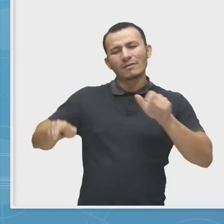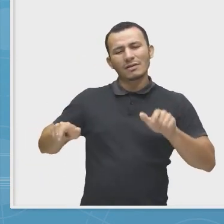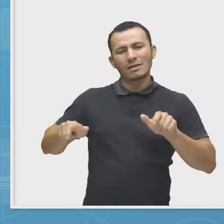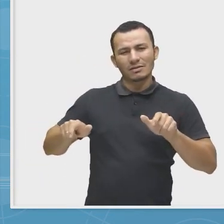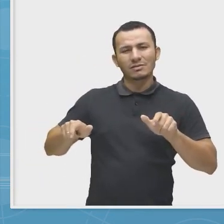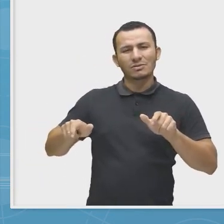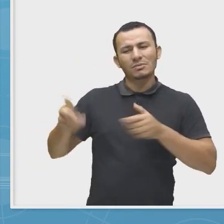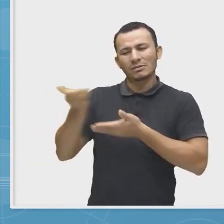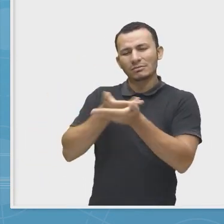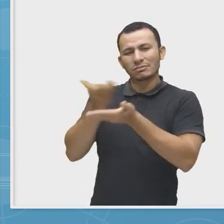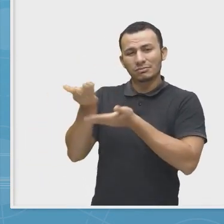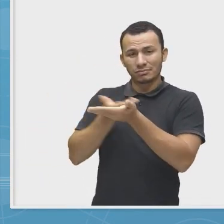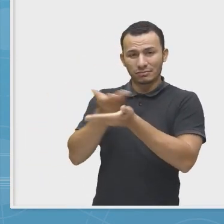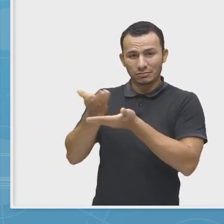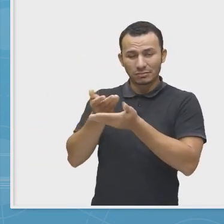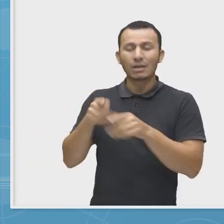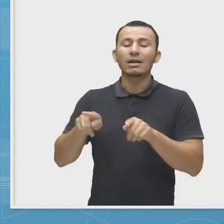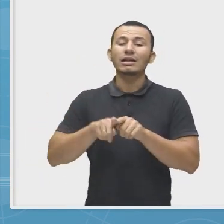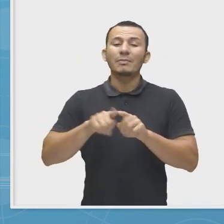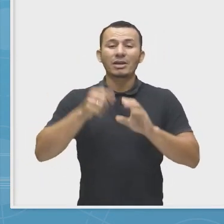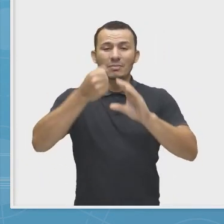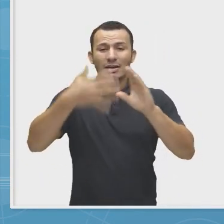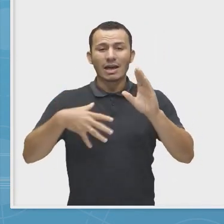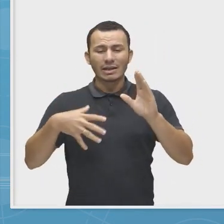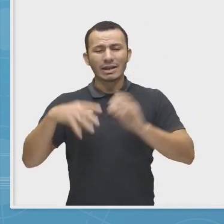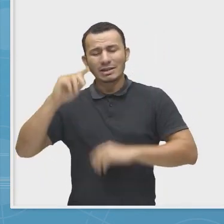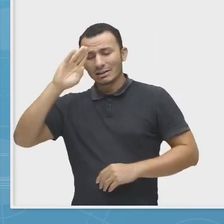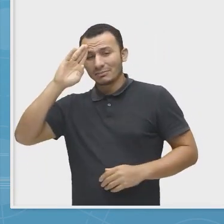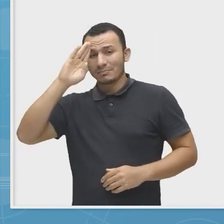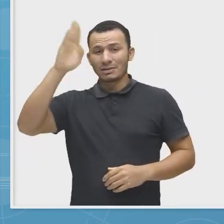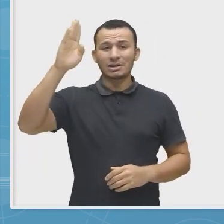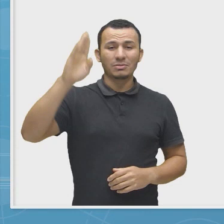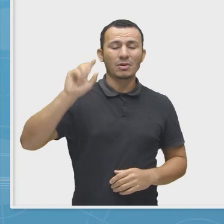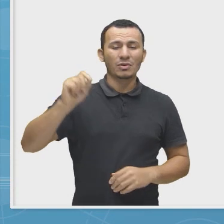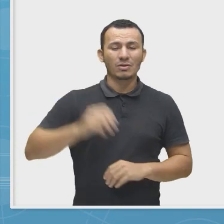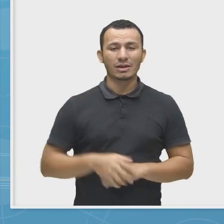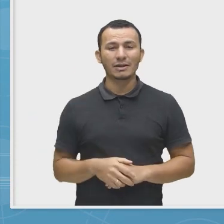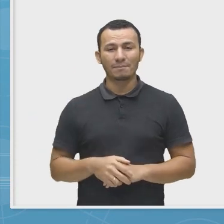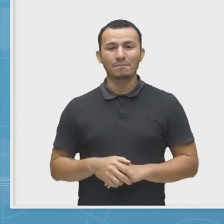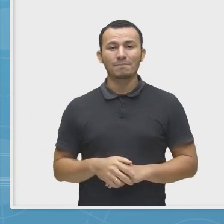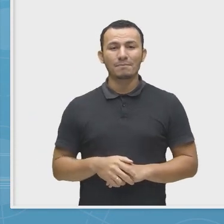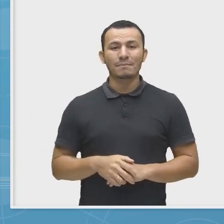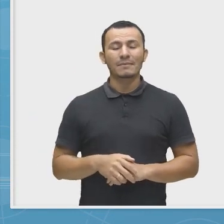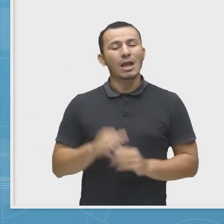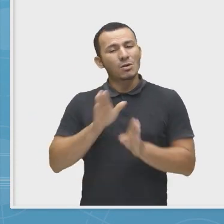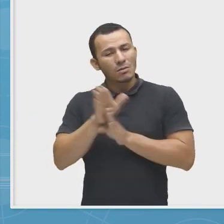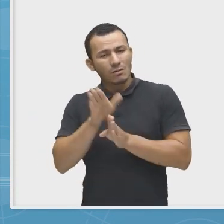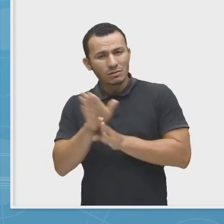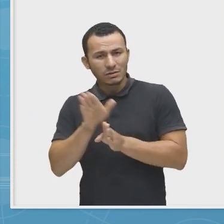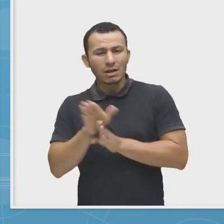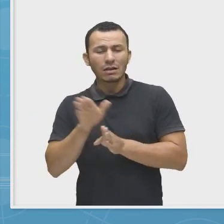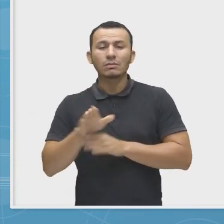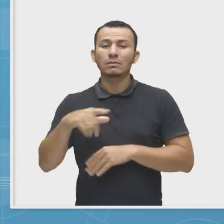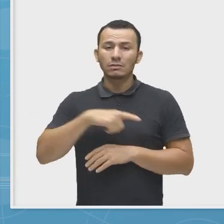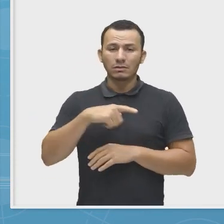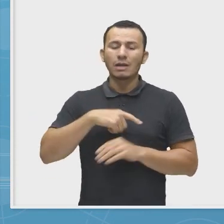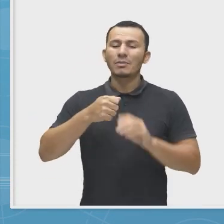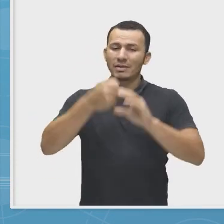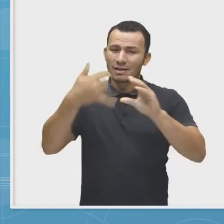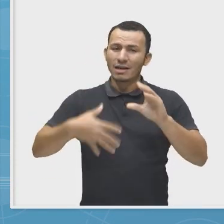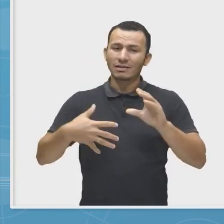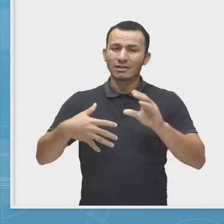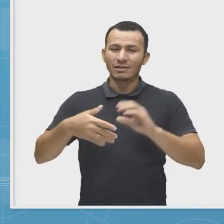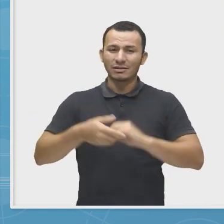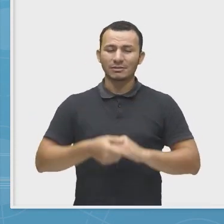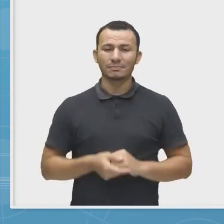outra característica marcante nas fábulas é encontrada a lição de moral. Né? Essa é outra característica também da